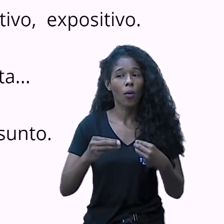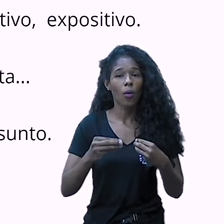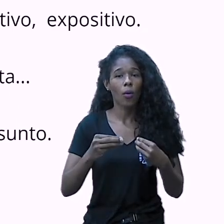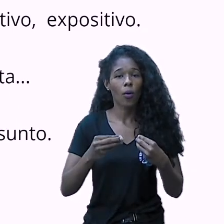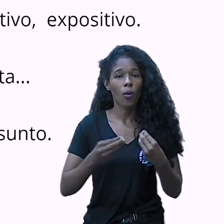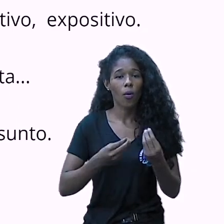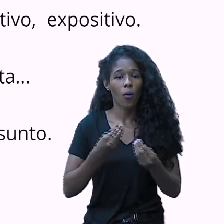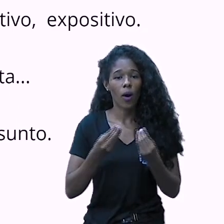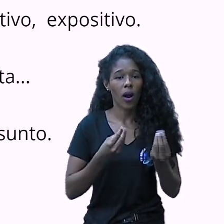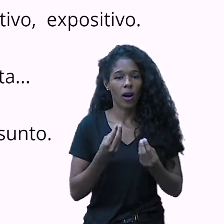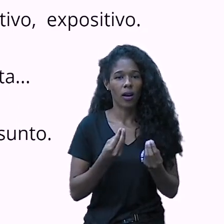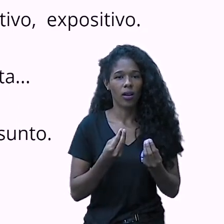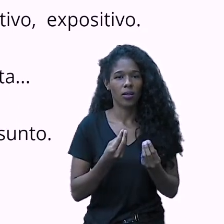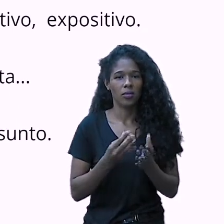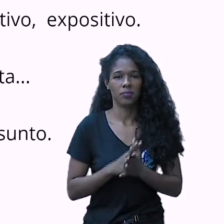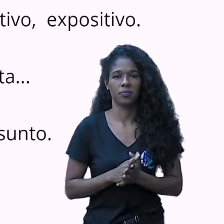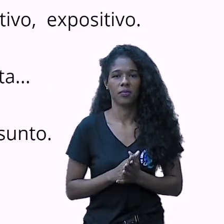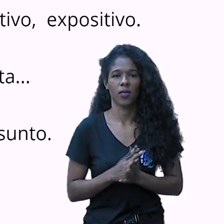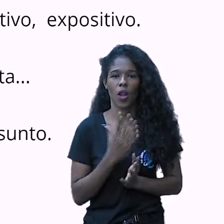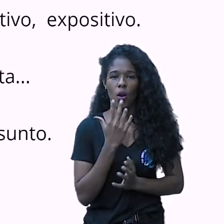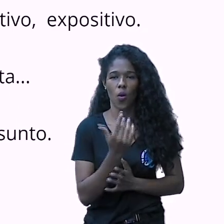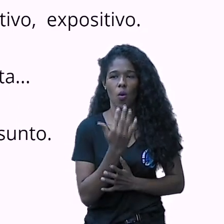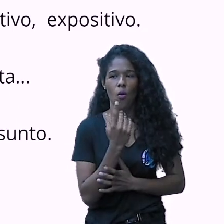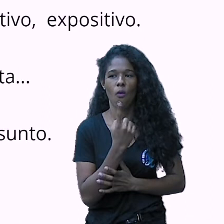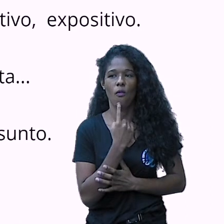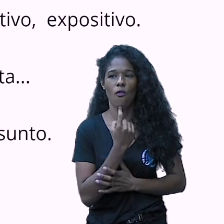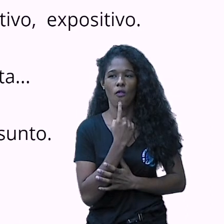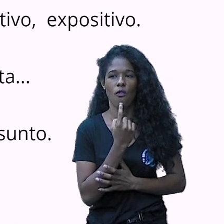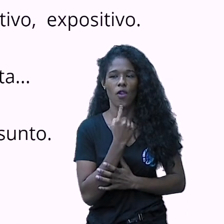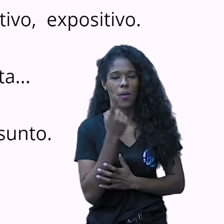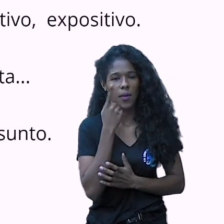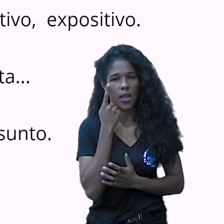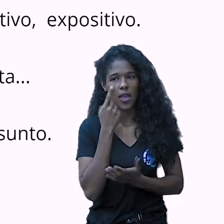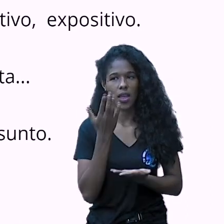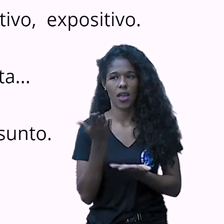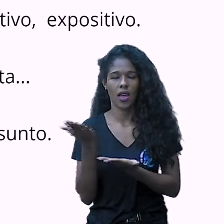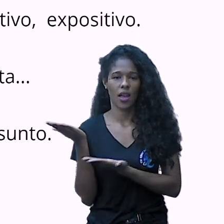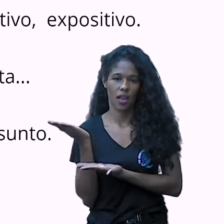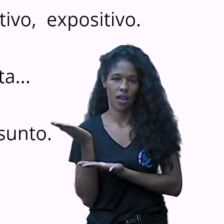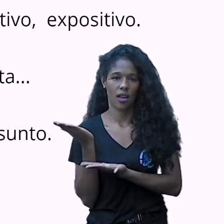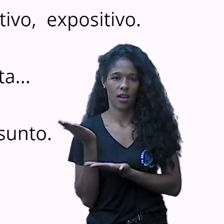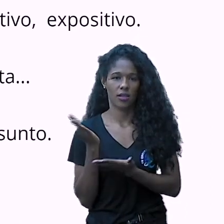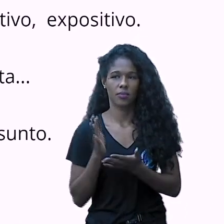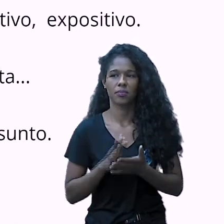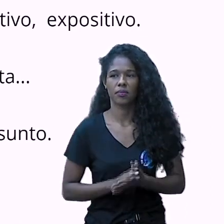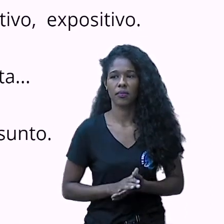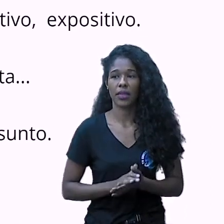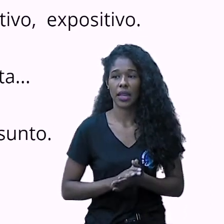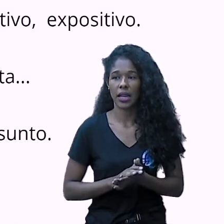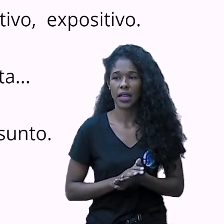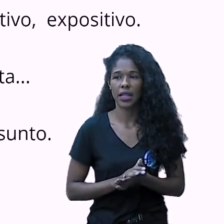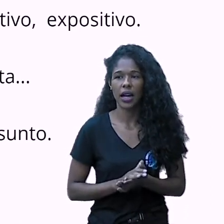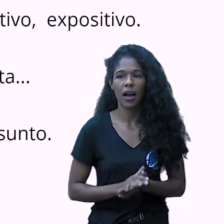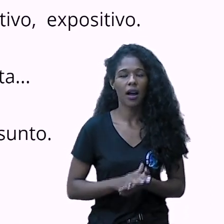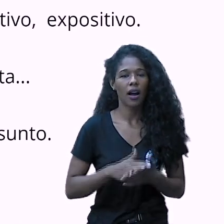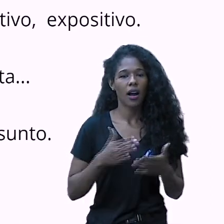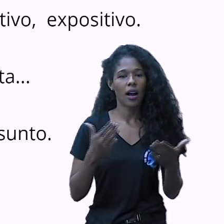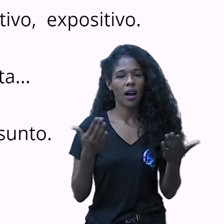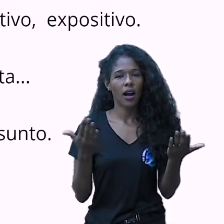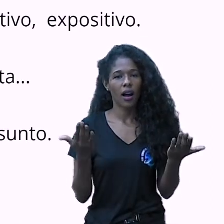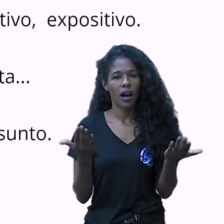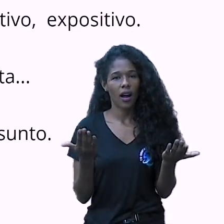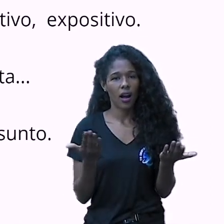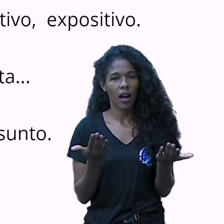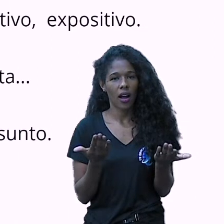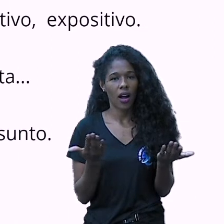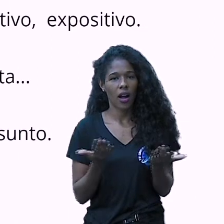pessoal? Tipos textuais. Opa, foi não. Vem para cá. Isso, seu levado. Conto, artigo